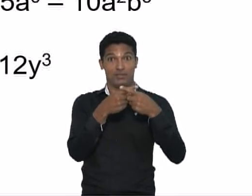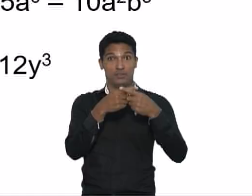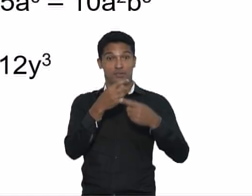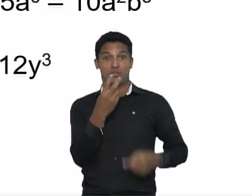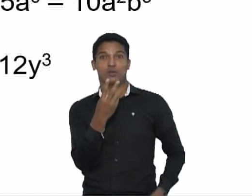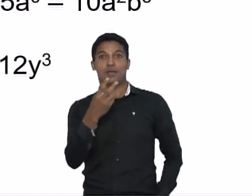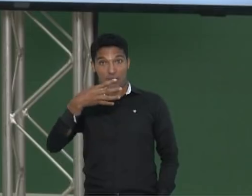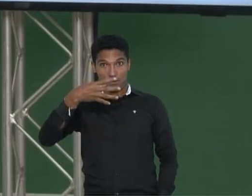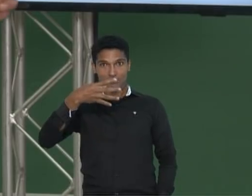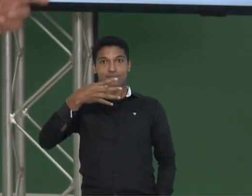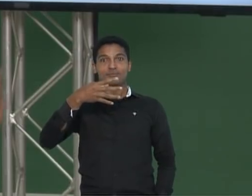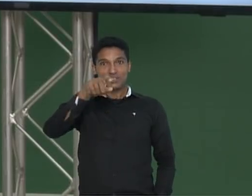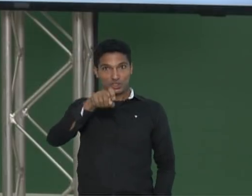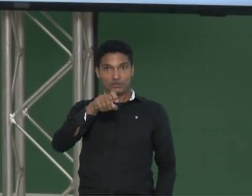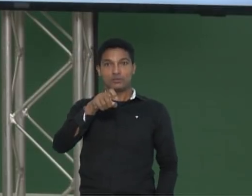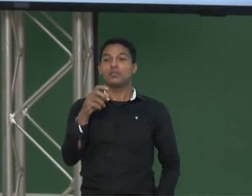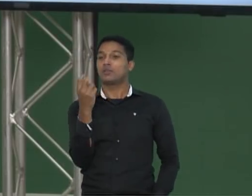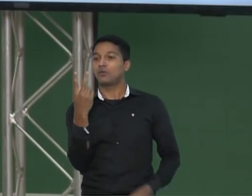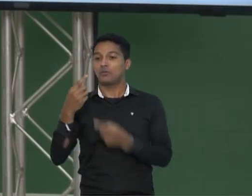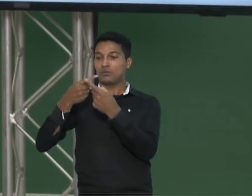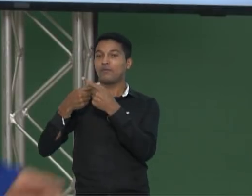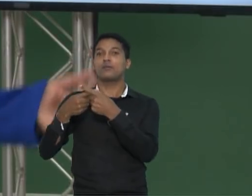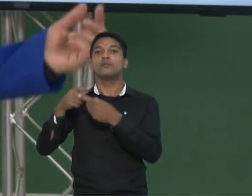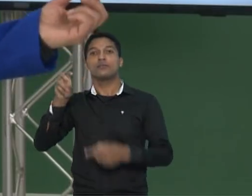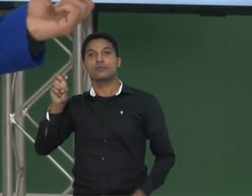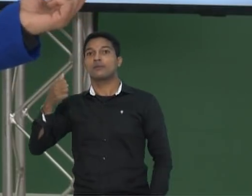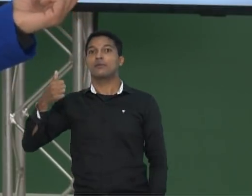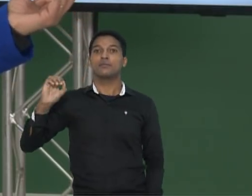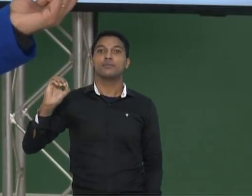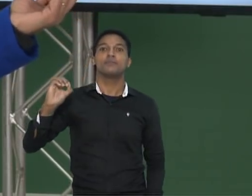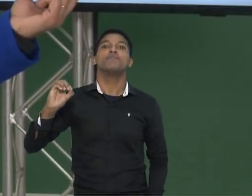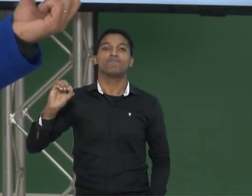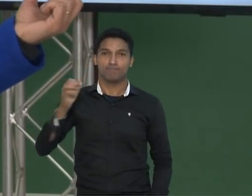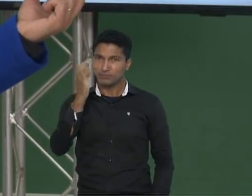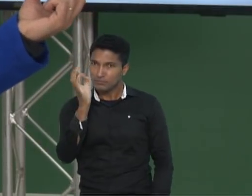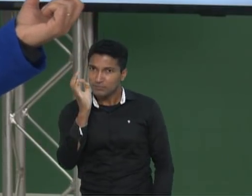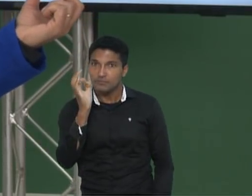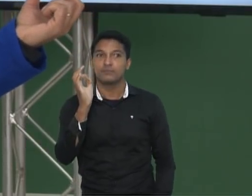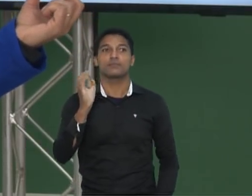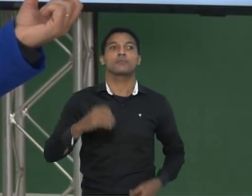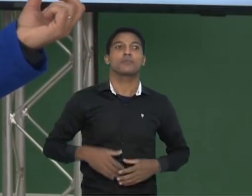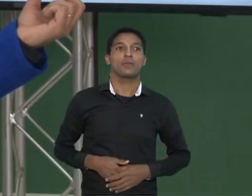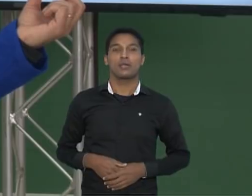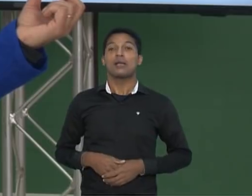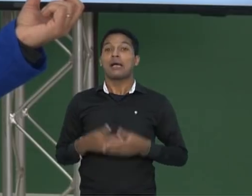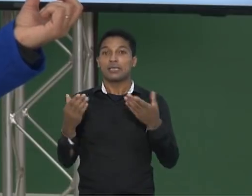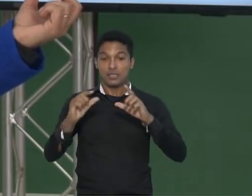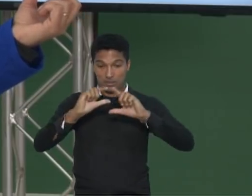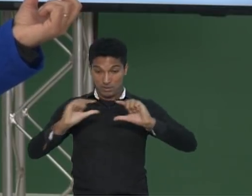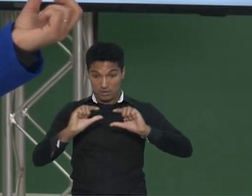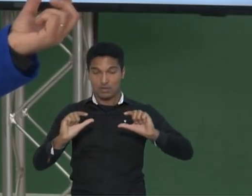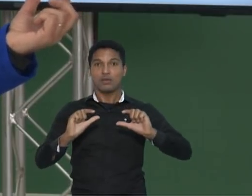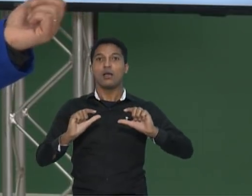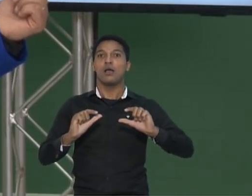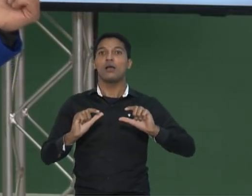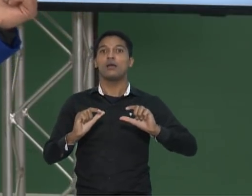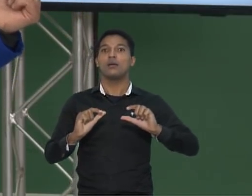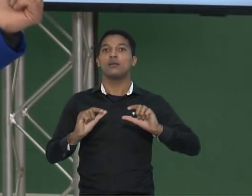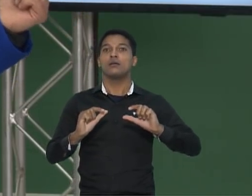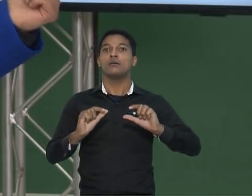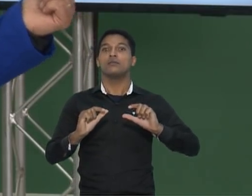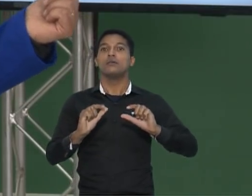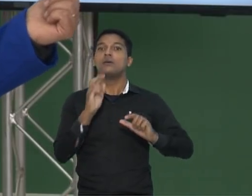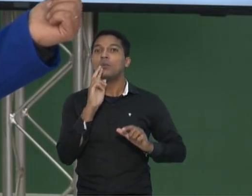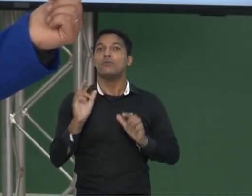4x, e 2 vezes 5 dá 10, certo? Aqui é a nossa solução final, né? Eu não posso